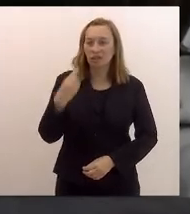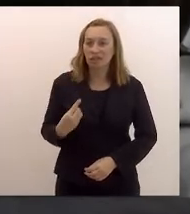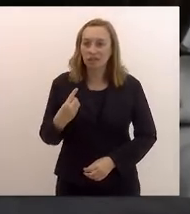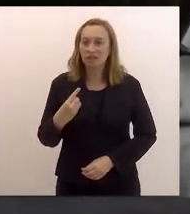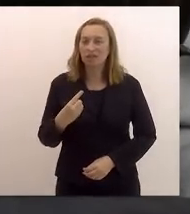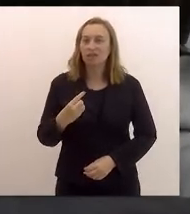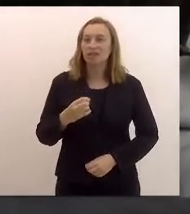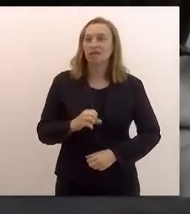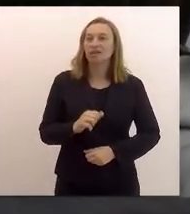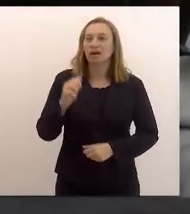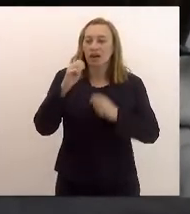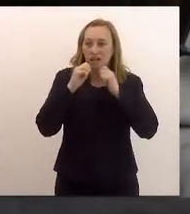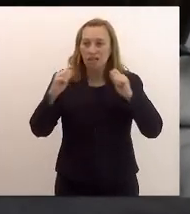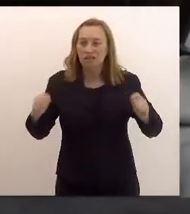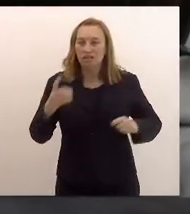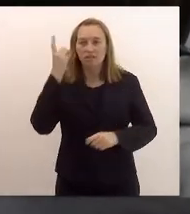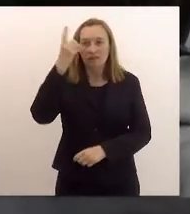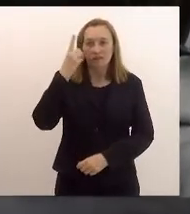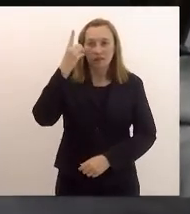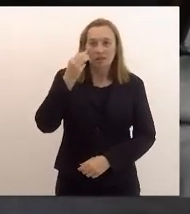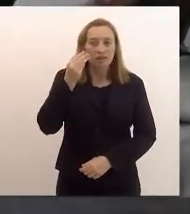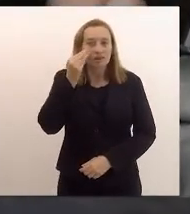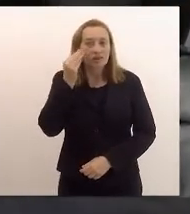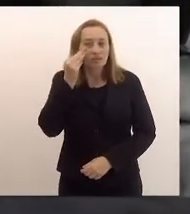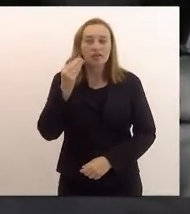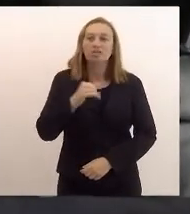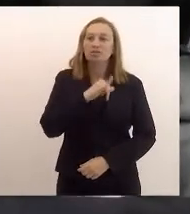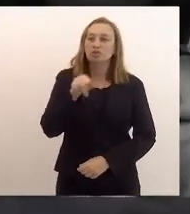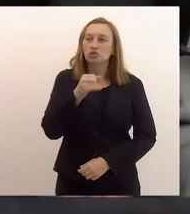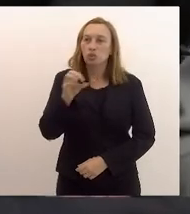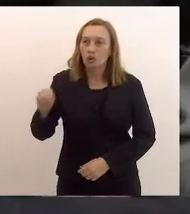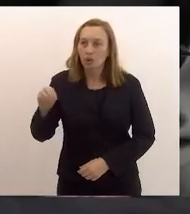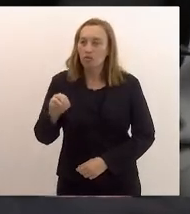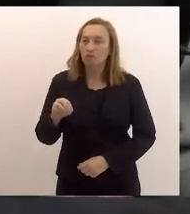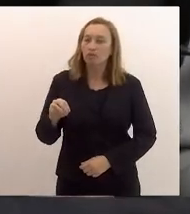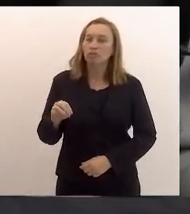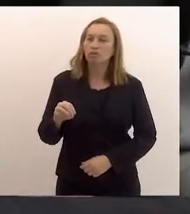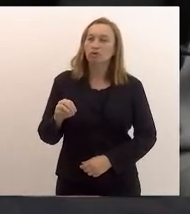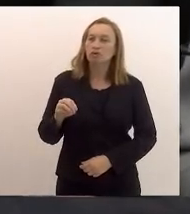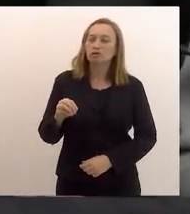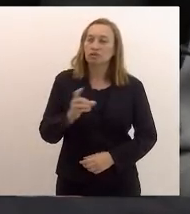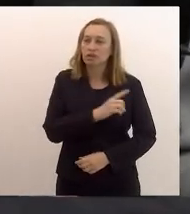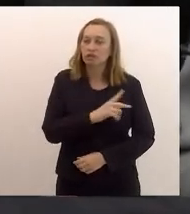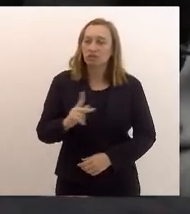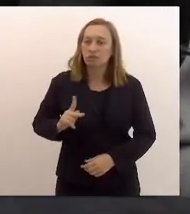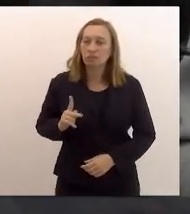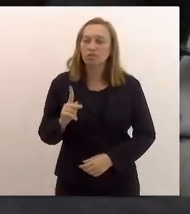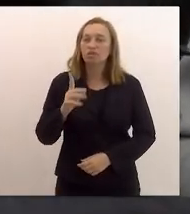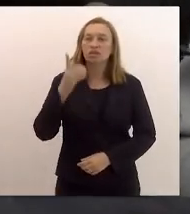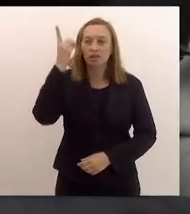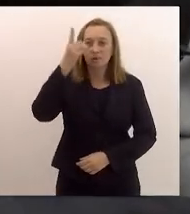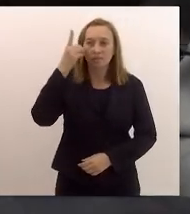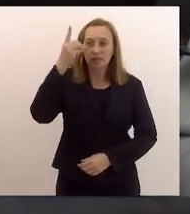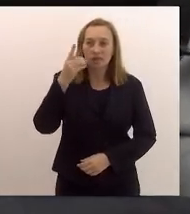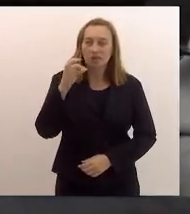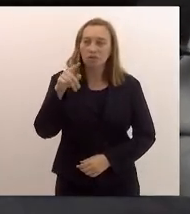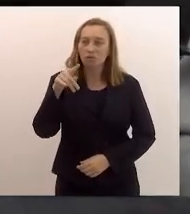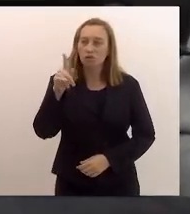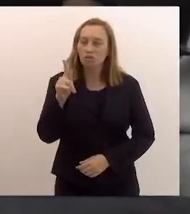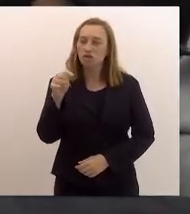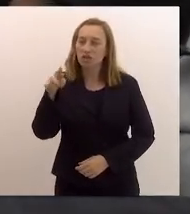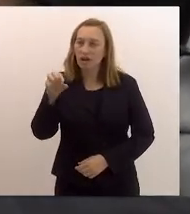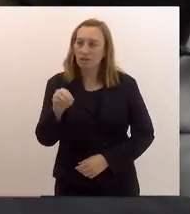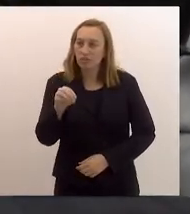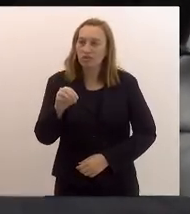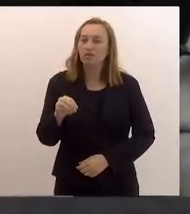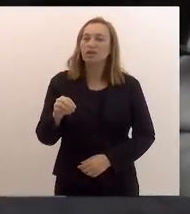assessora da deputada Mônica Francisco João Gustavo é só Rubio reputado Gustavo Schmidt